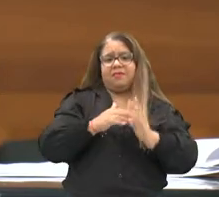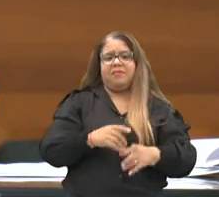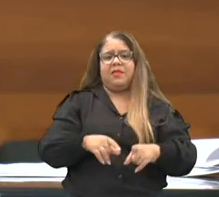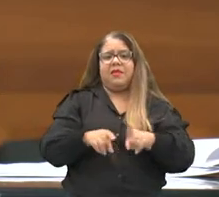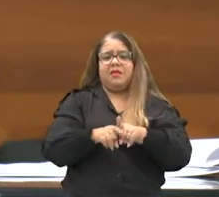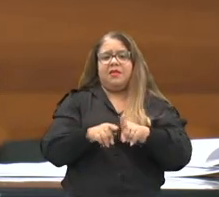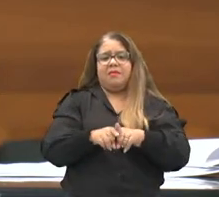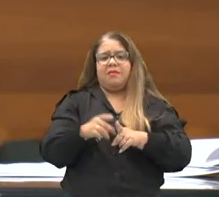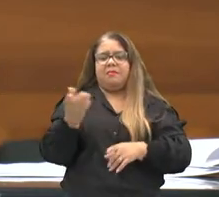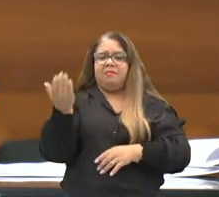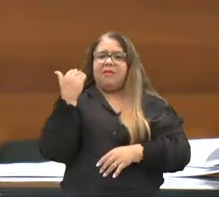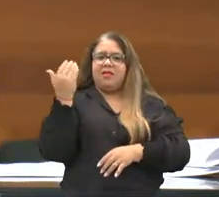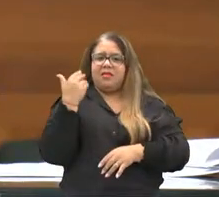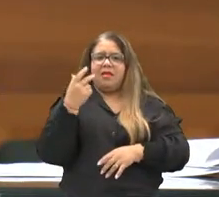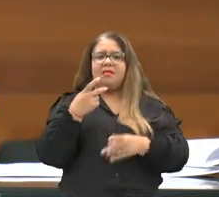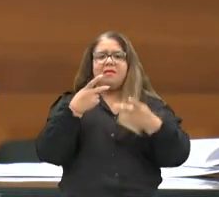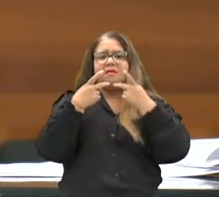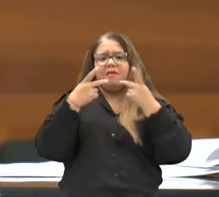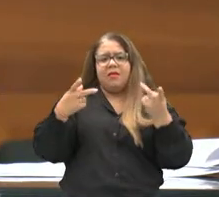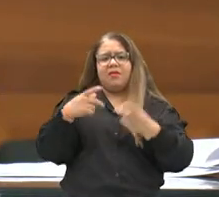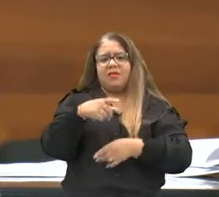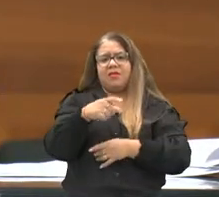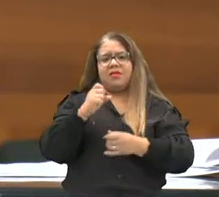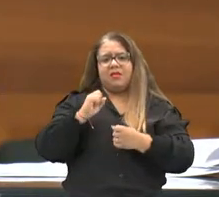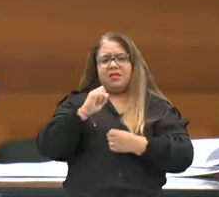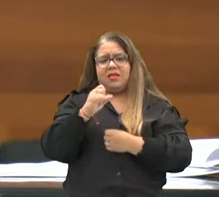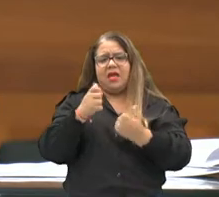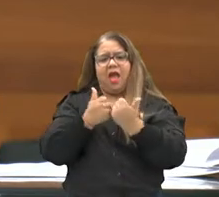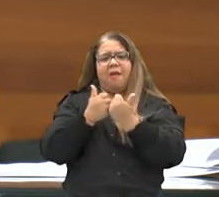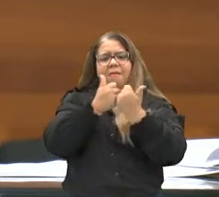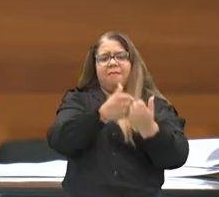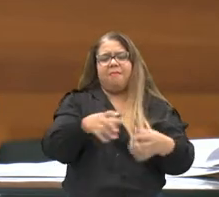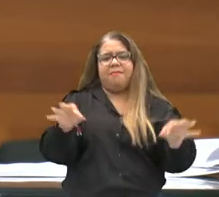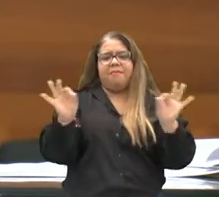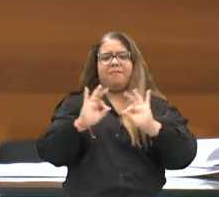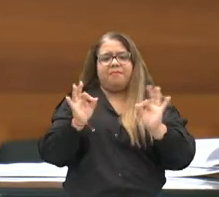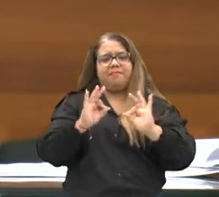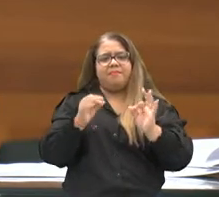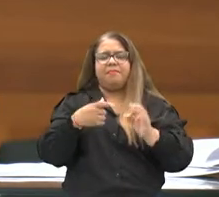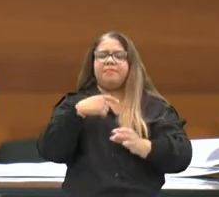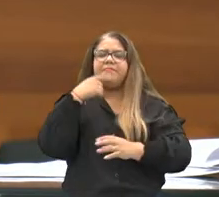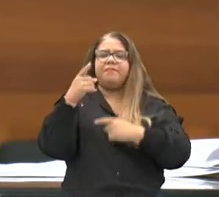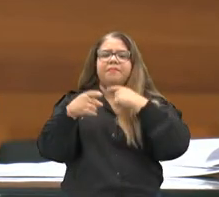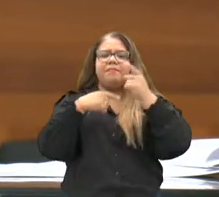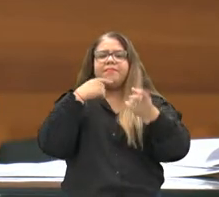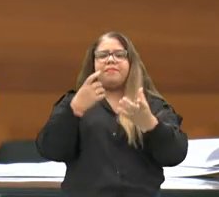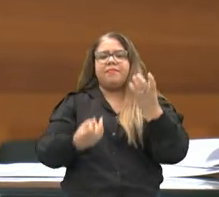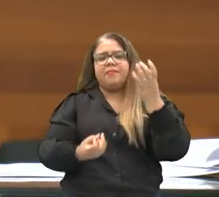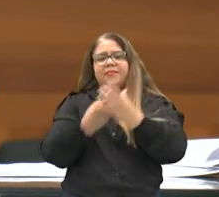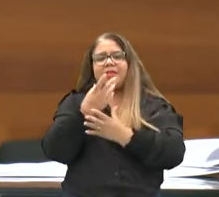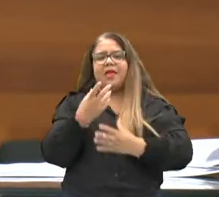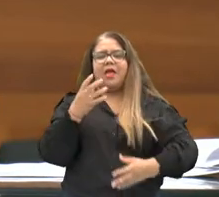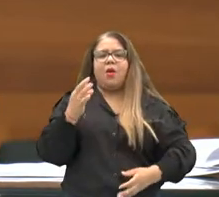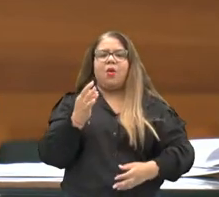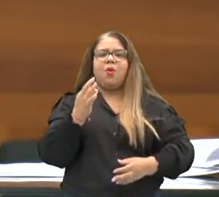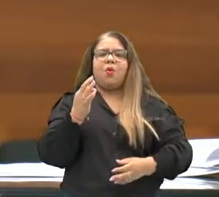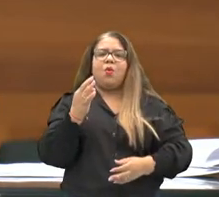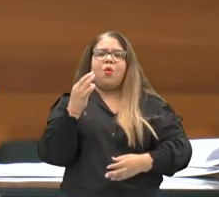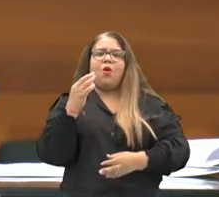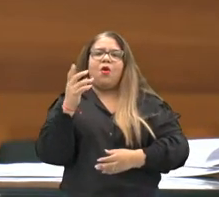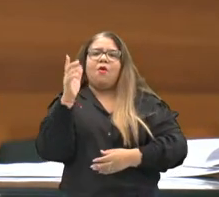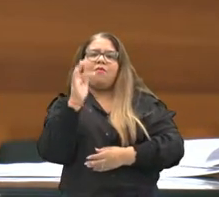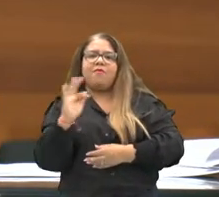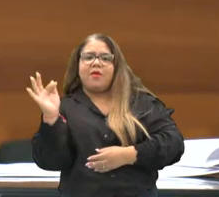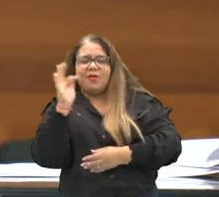certa vez, se não fosse o apoio de Filinto Miller, não seria criada a Universidade Federal de Brasília.